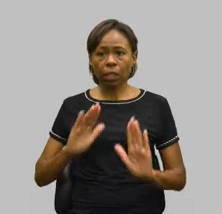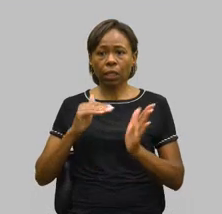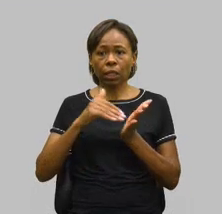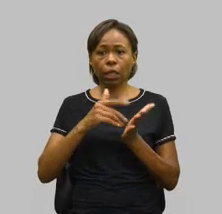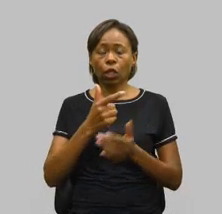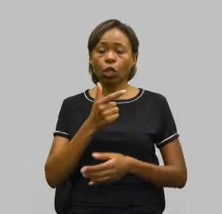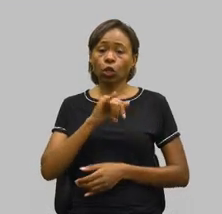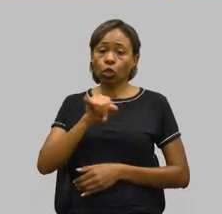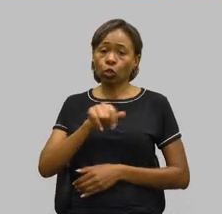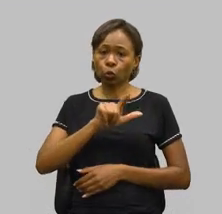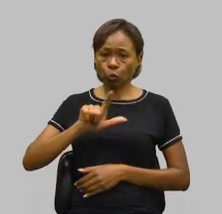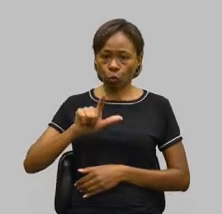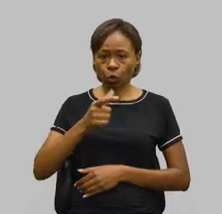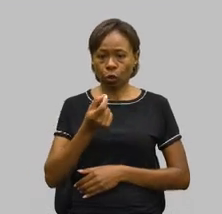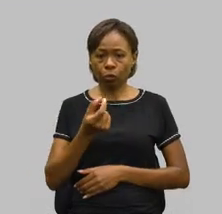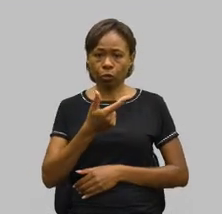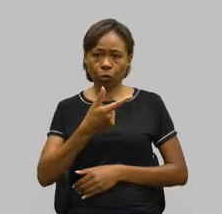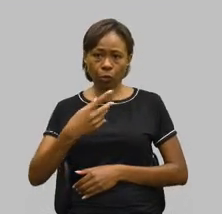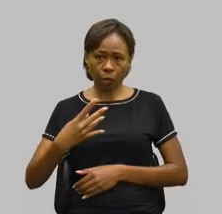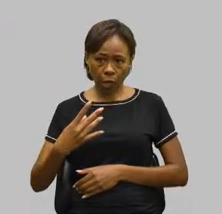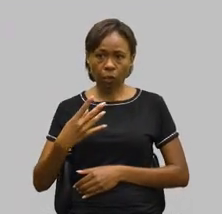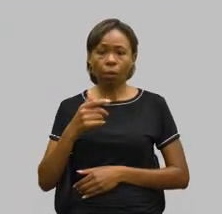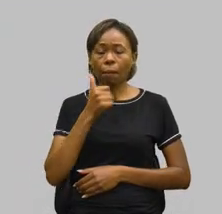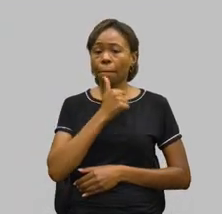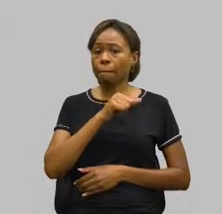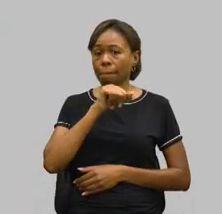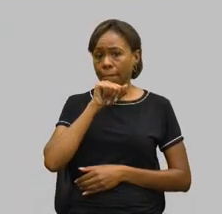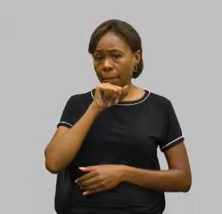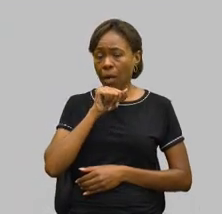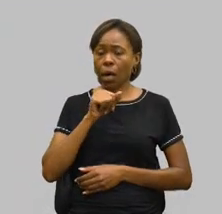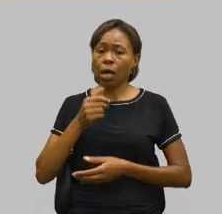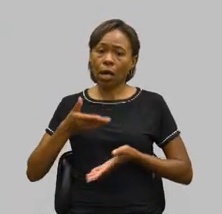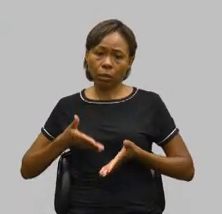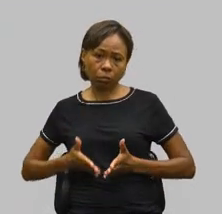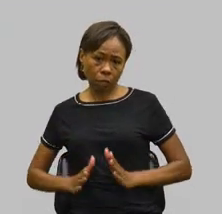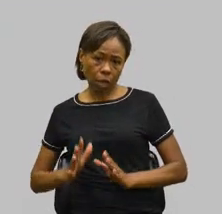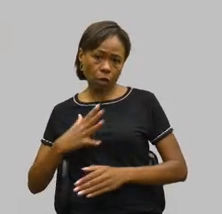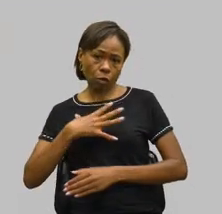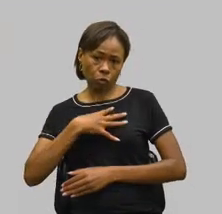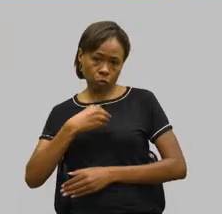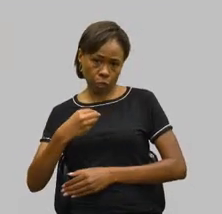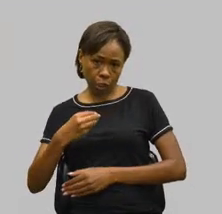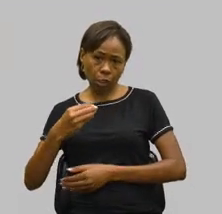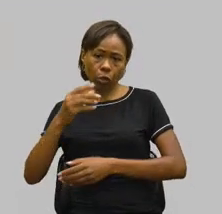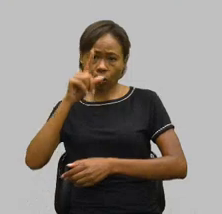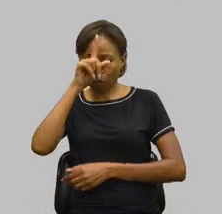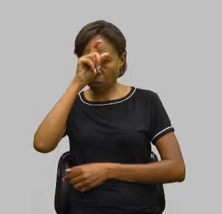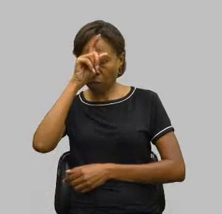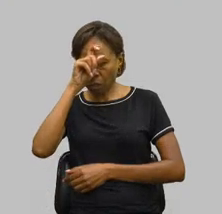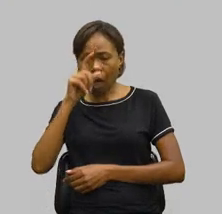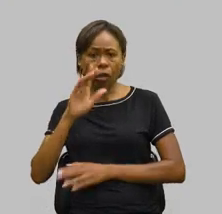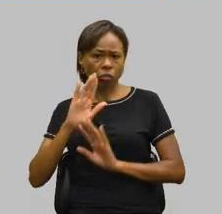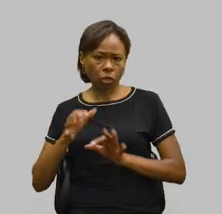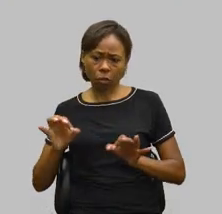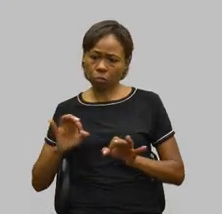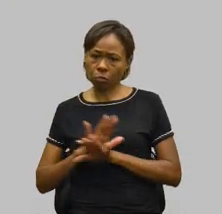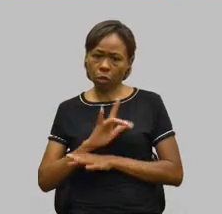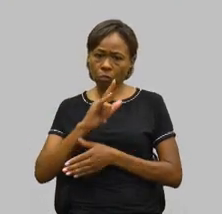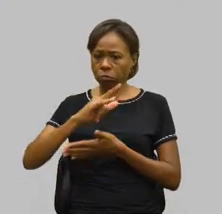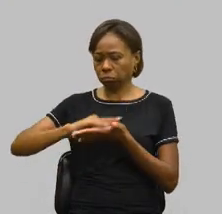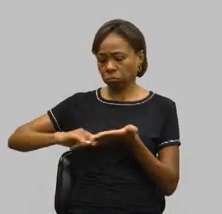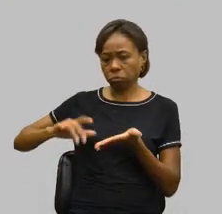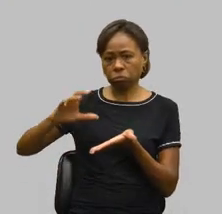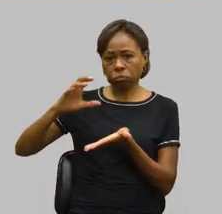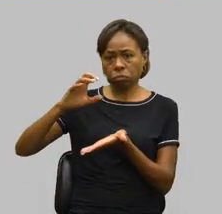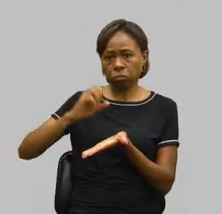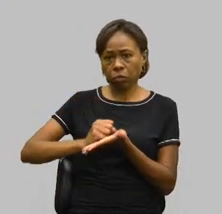seja a mãe ela tem o seu filho na maternidade ela já sai com esse filho registrado já sai com essa esse